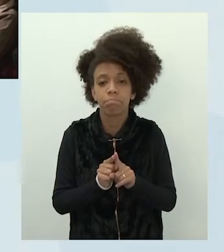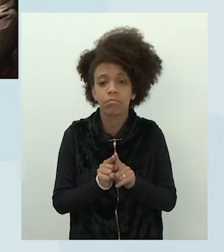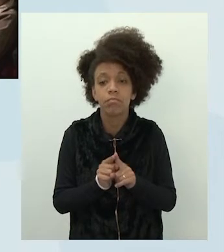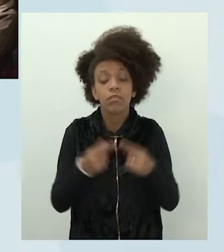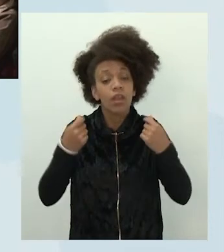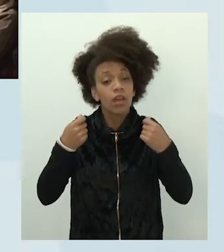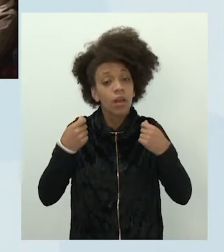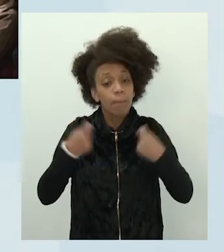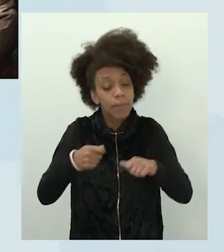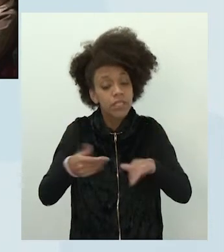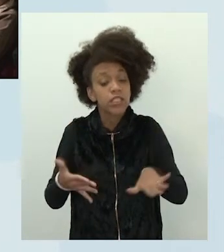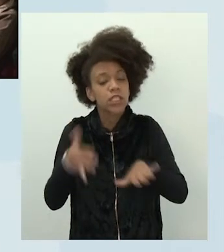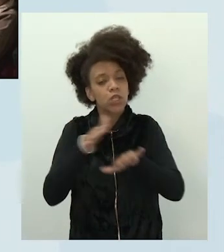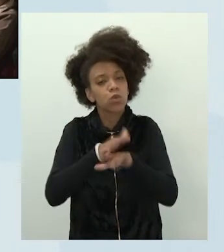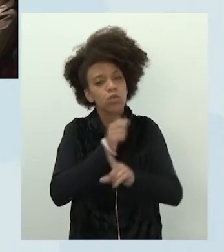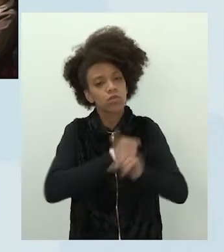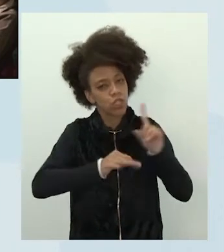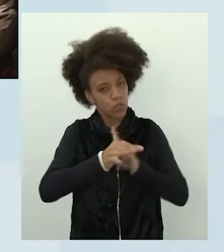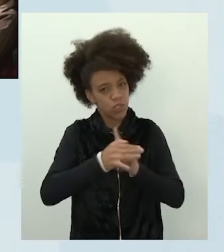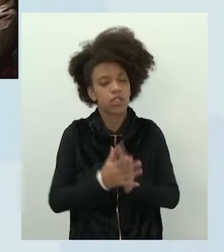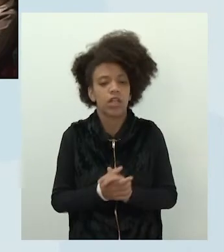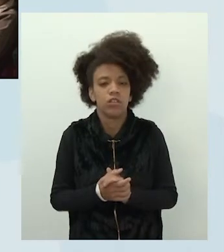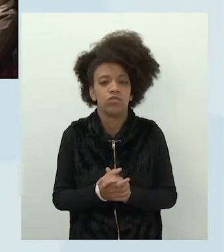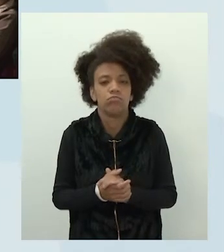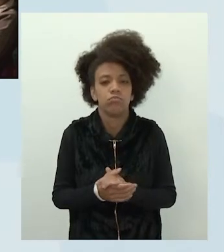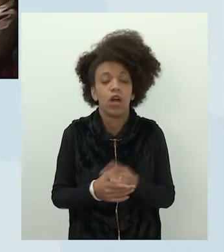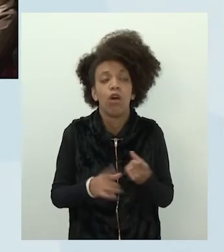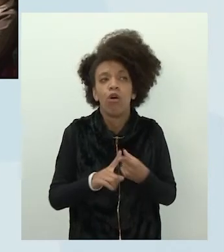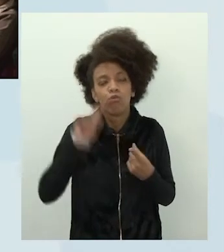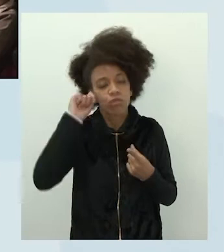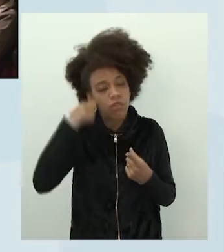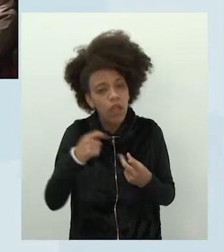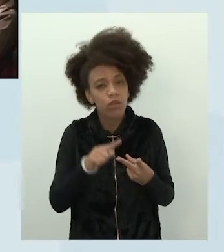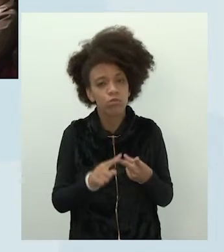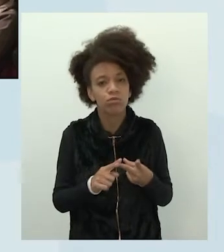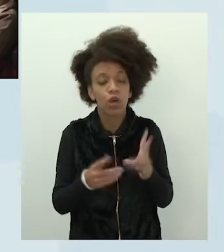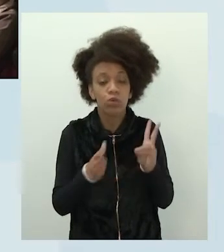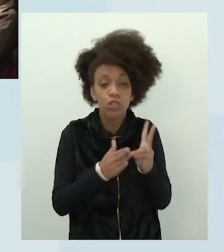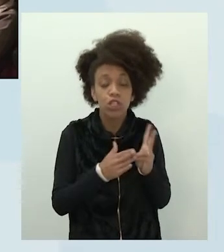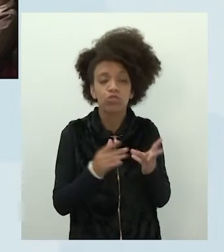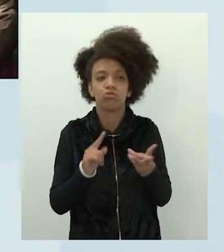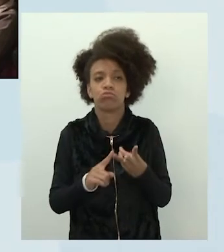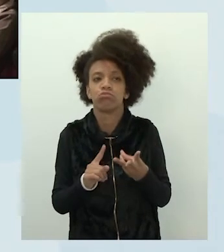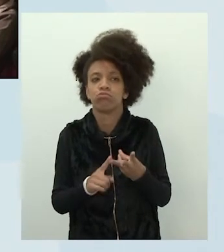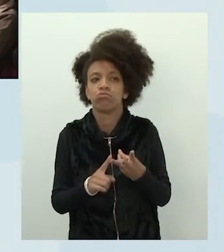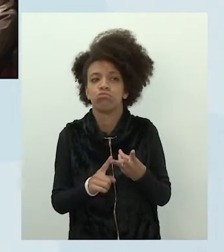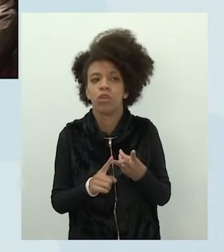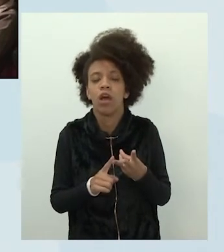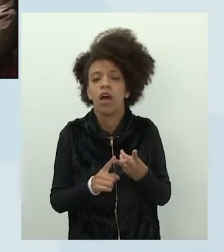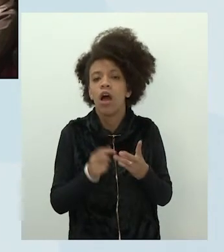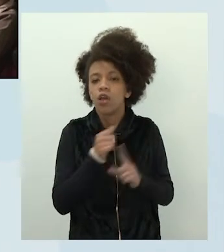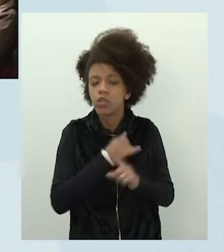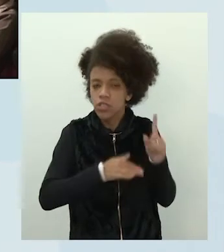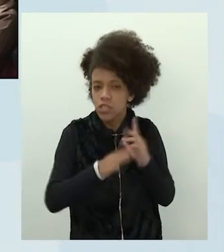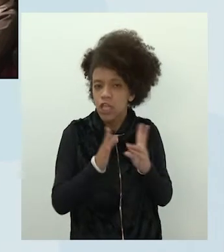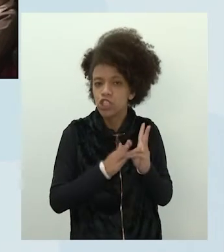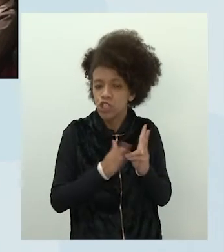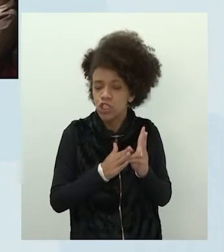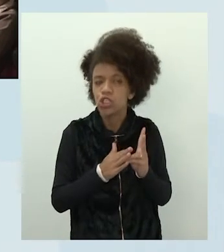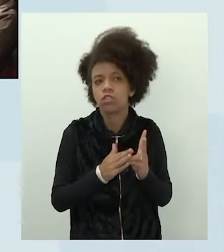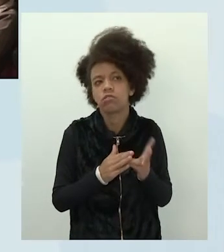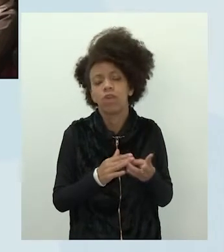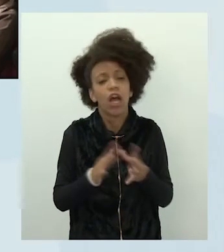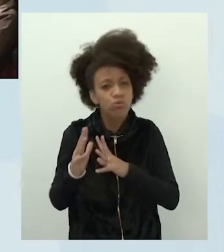ser incluídos na sociedade, né? Os negros, os índios, os indígenas, a população indígena,